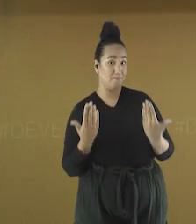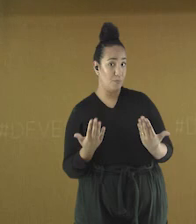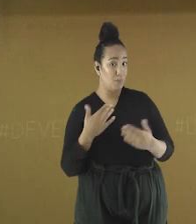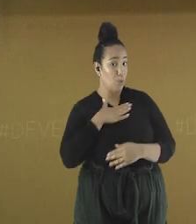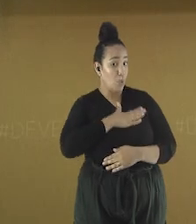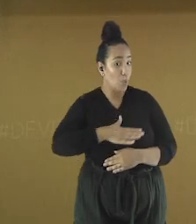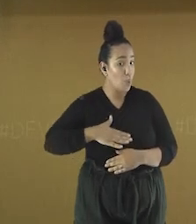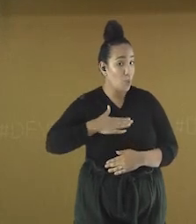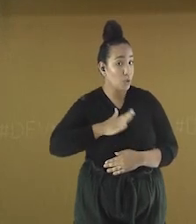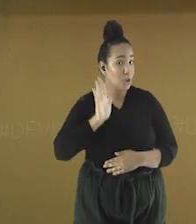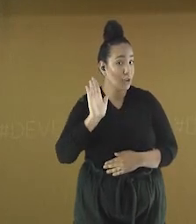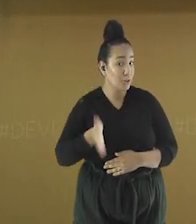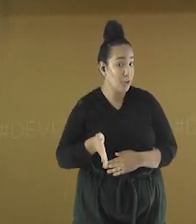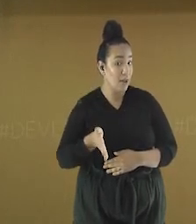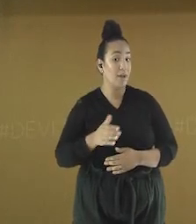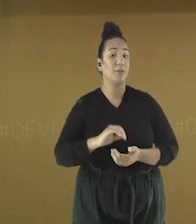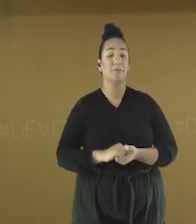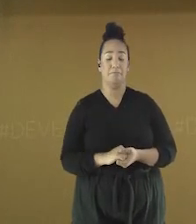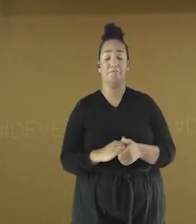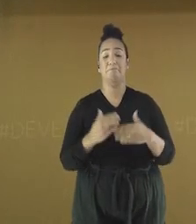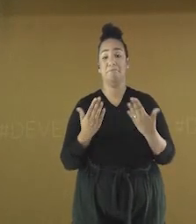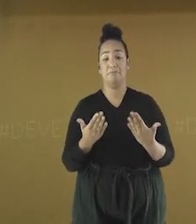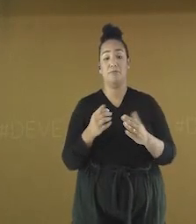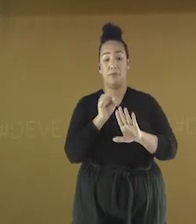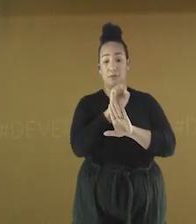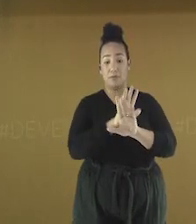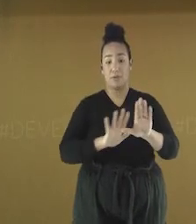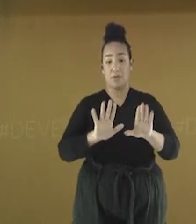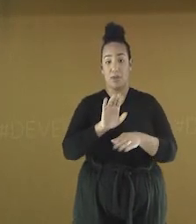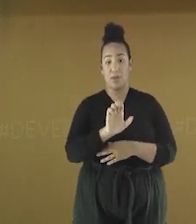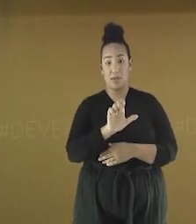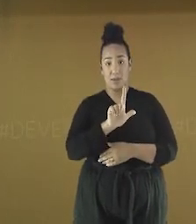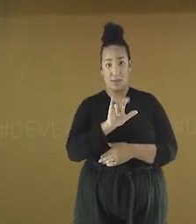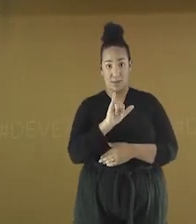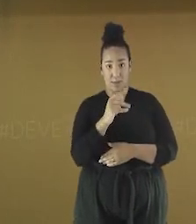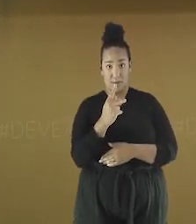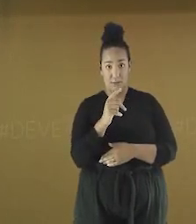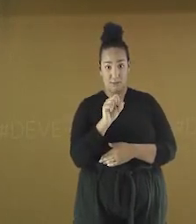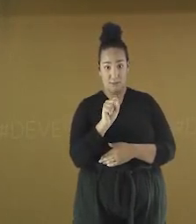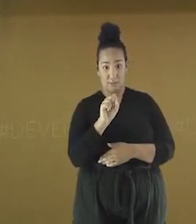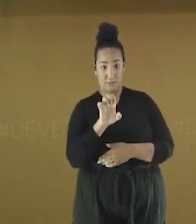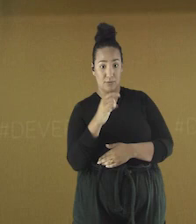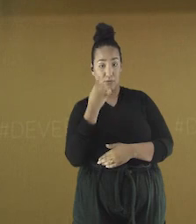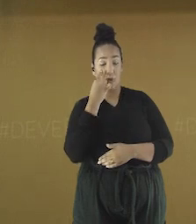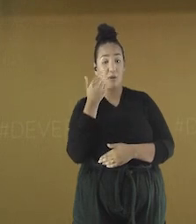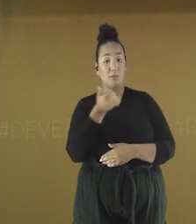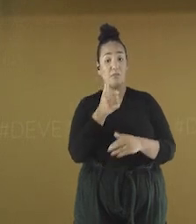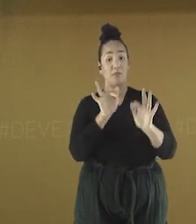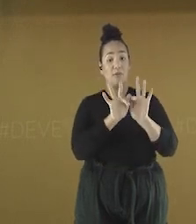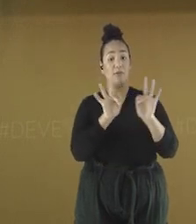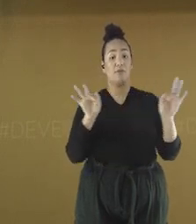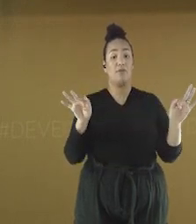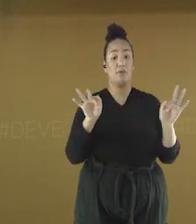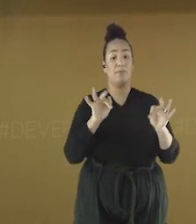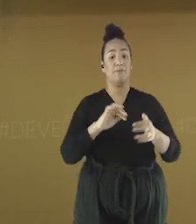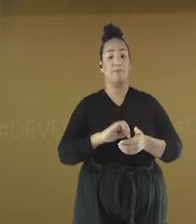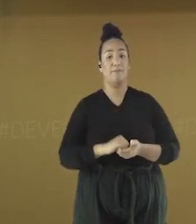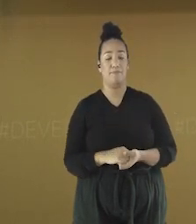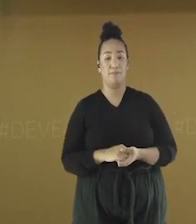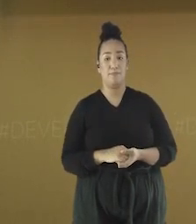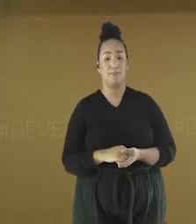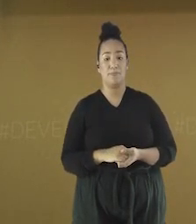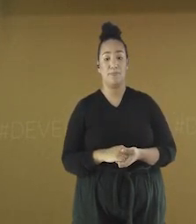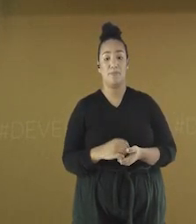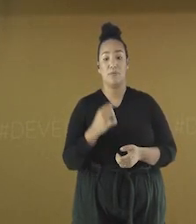E aí, gostaram? A elipse ocorre logo no primeiro verso, aqui ó. Estava à toa na vida.